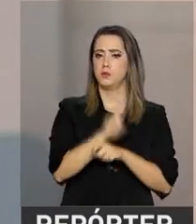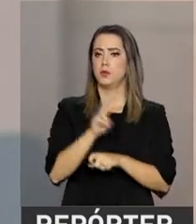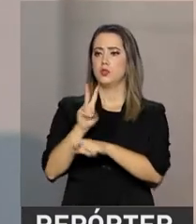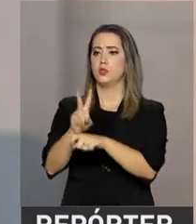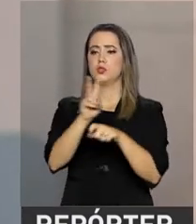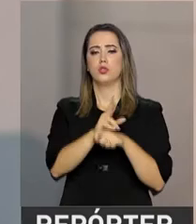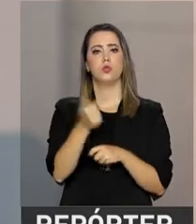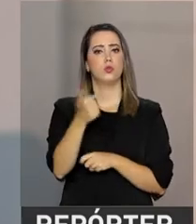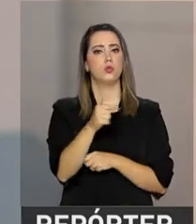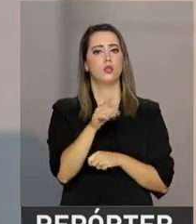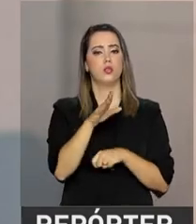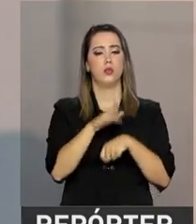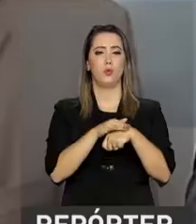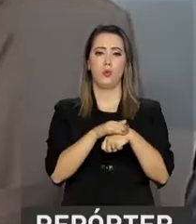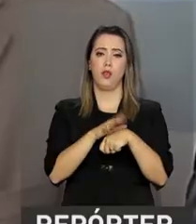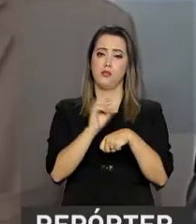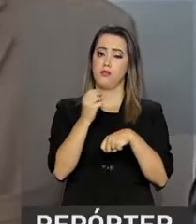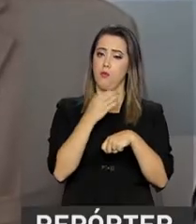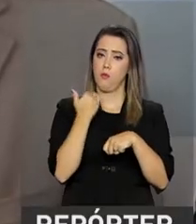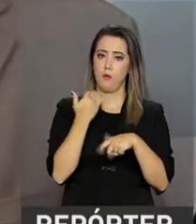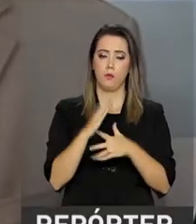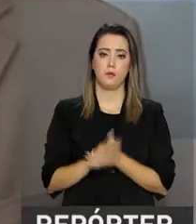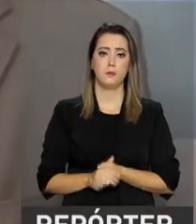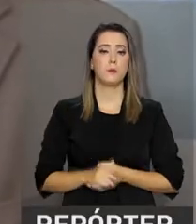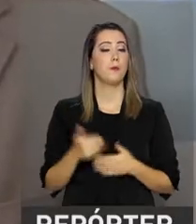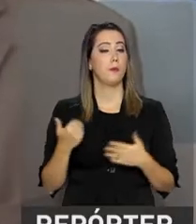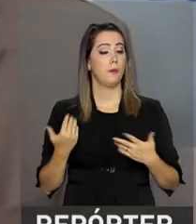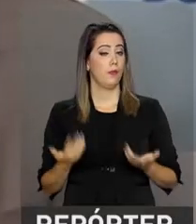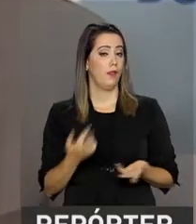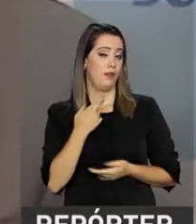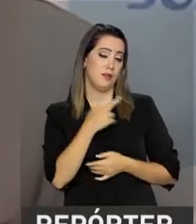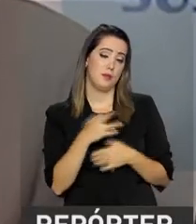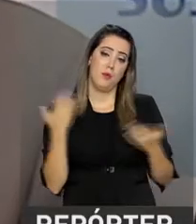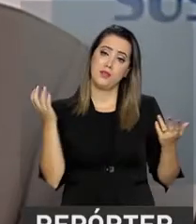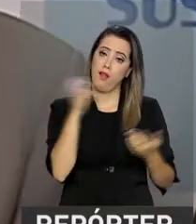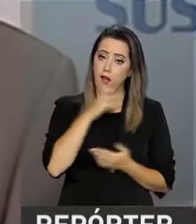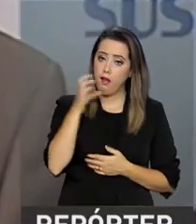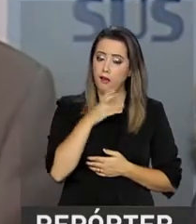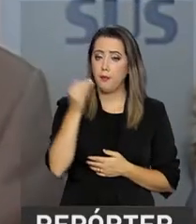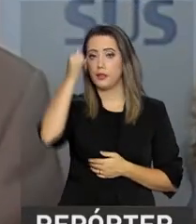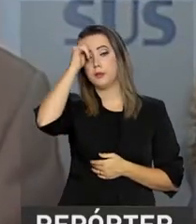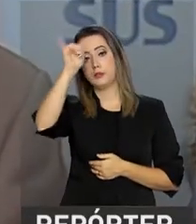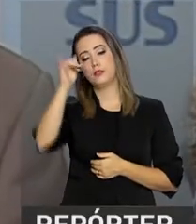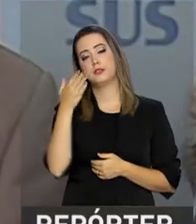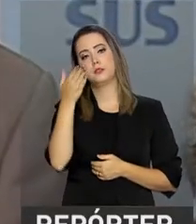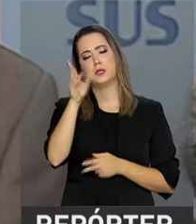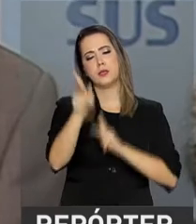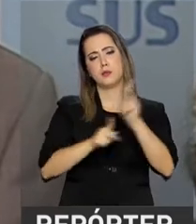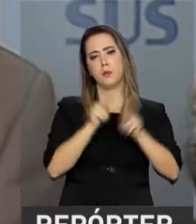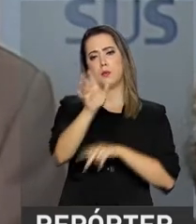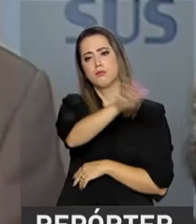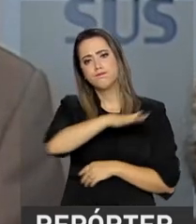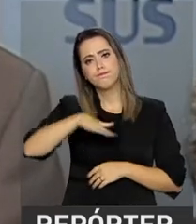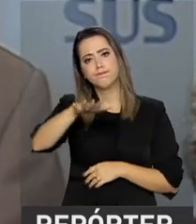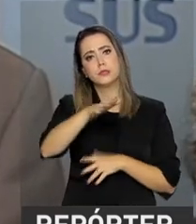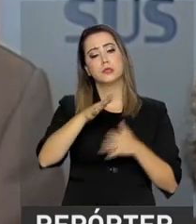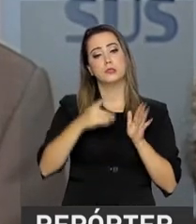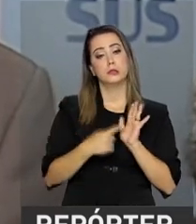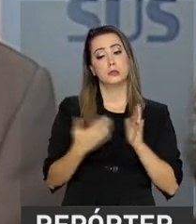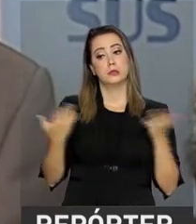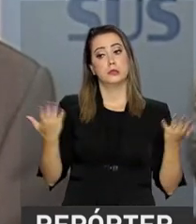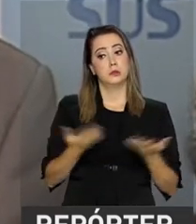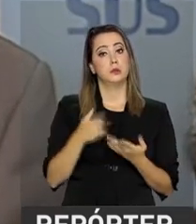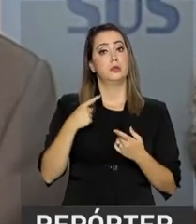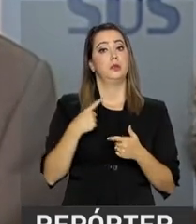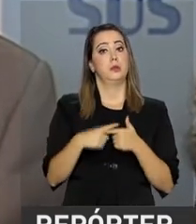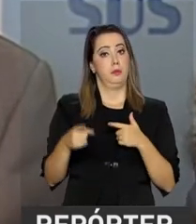nem em número de casos nem de óbitos. Uma solução para evitar que esta população que está exposta à